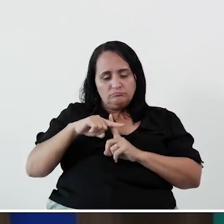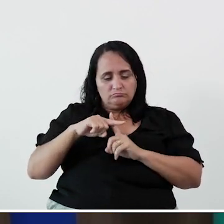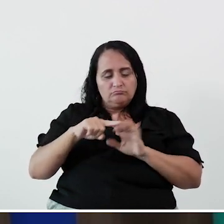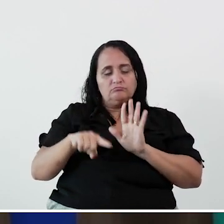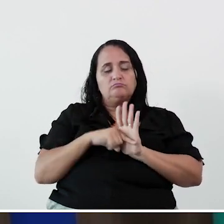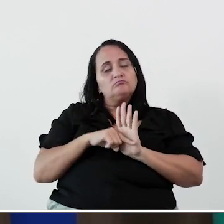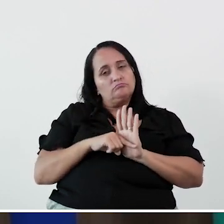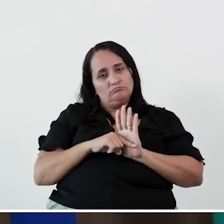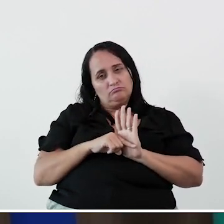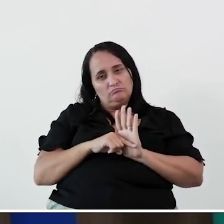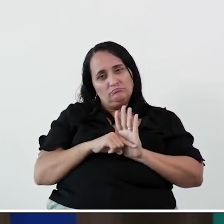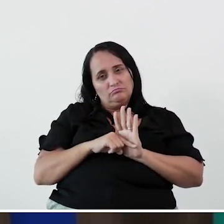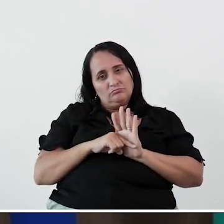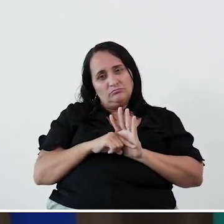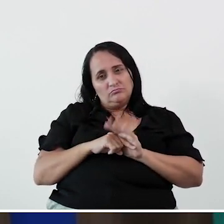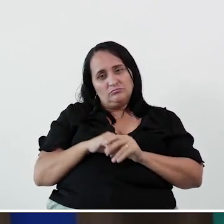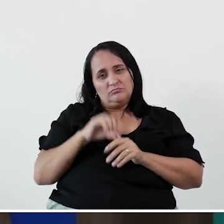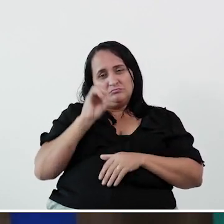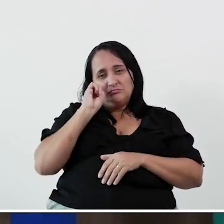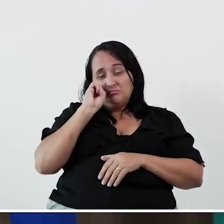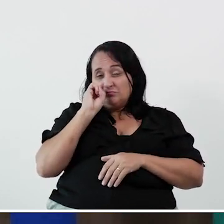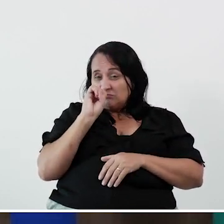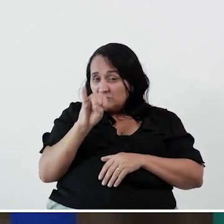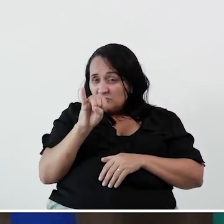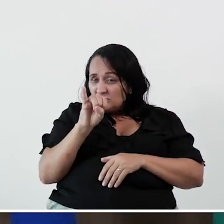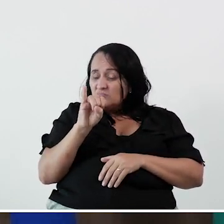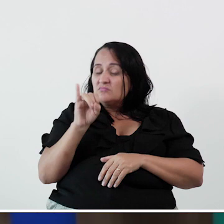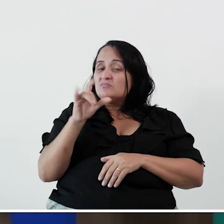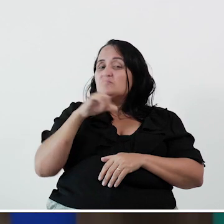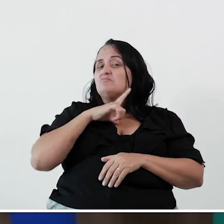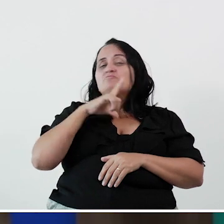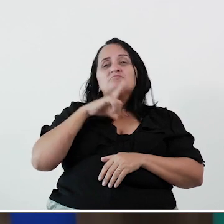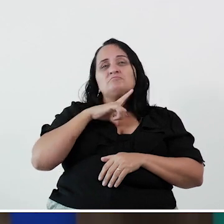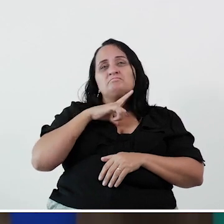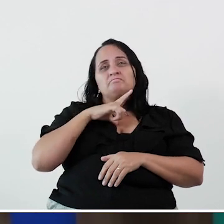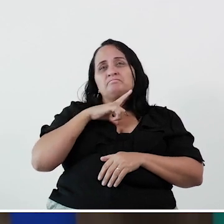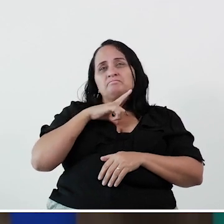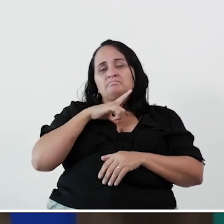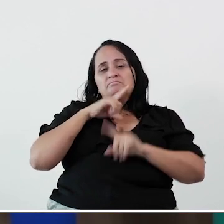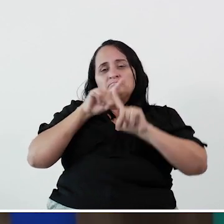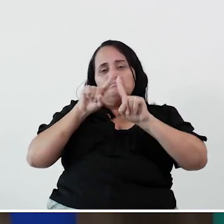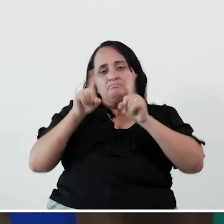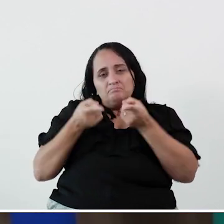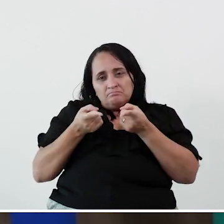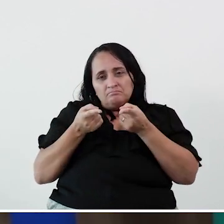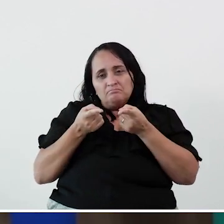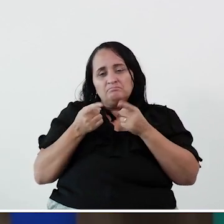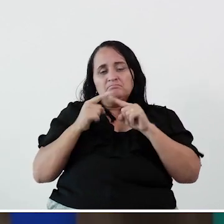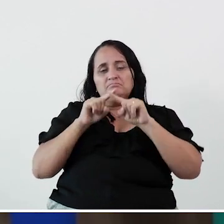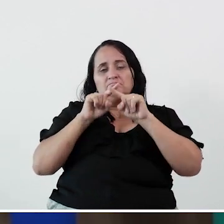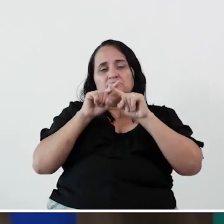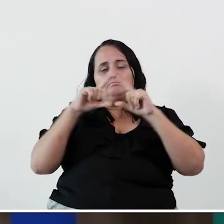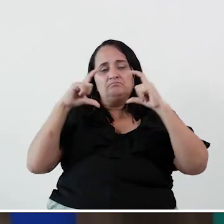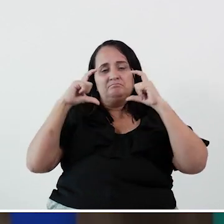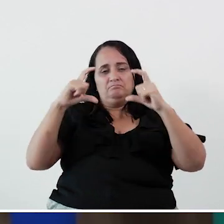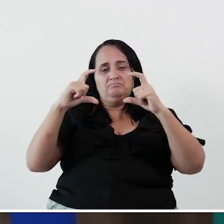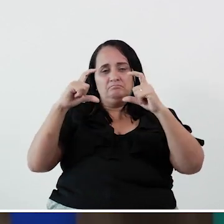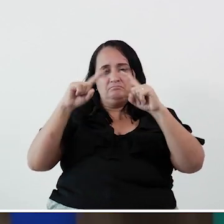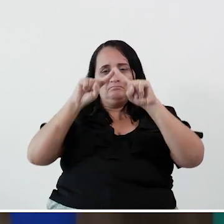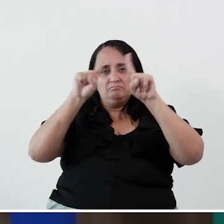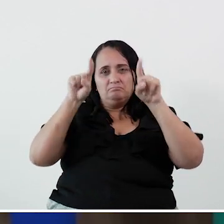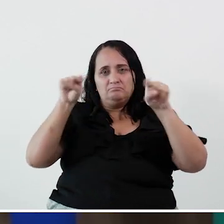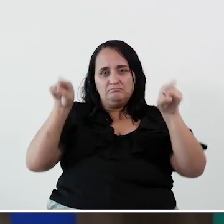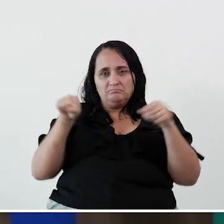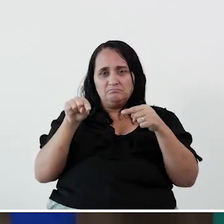e subtração. Se aparecem nessa expressão parênteses, chaves e